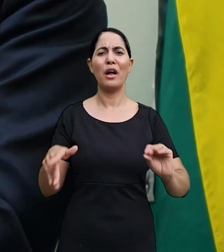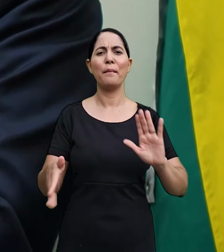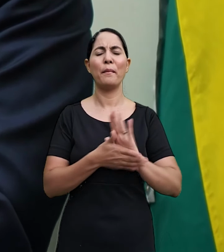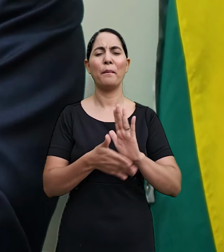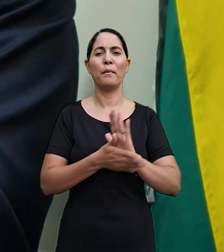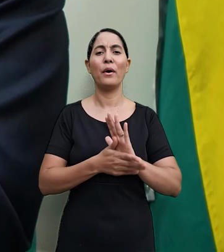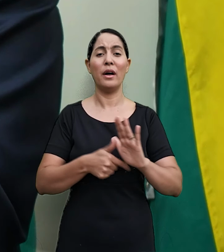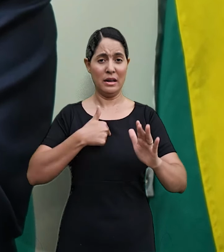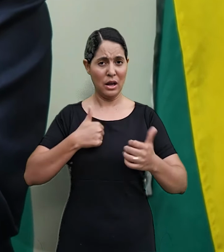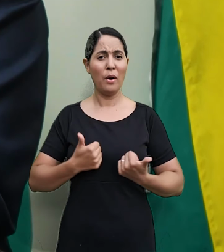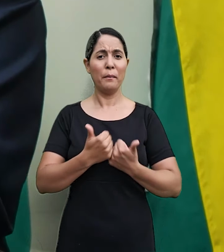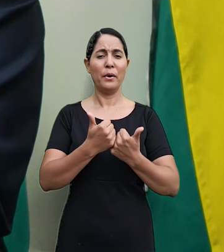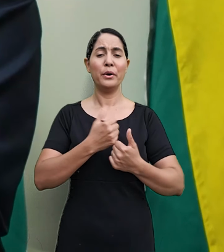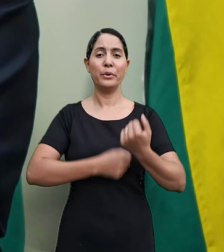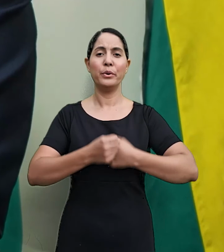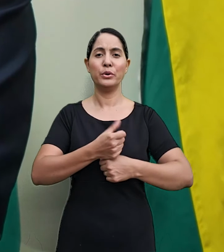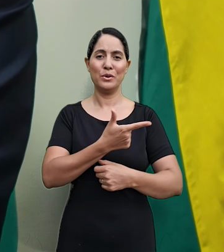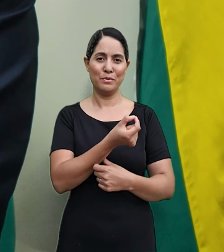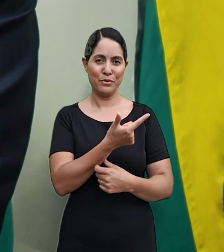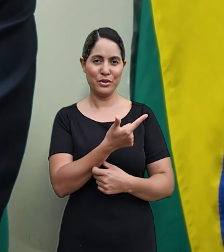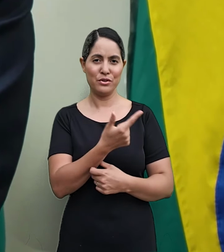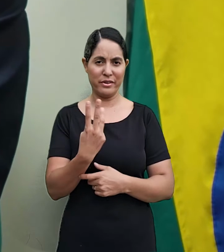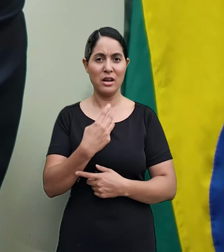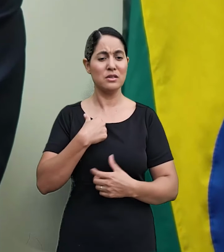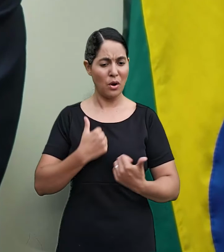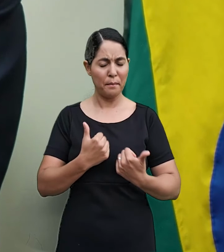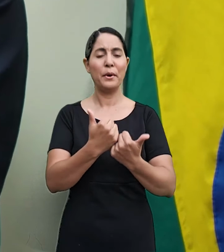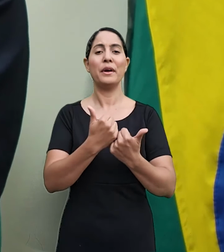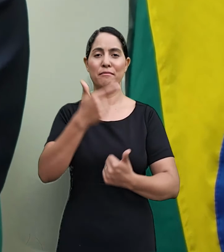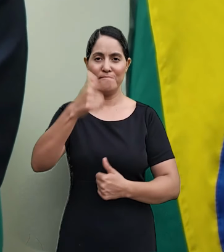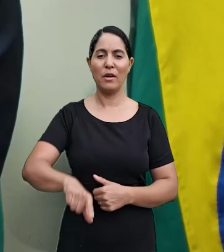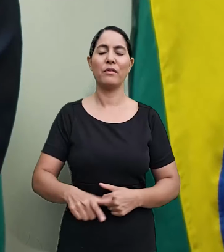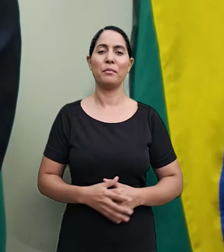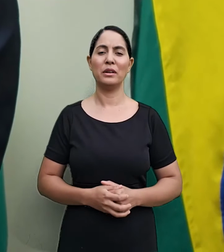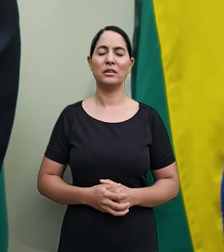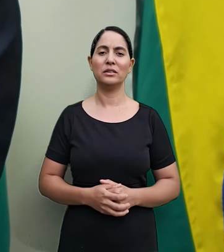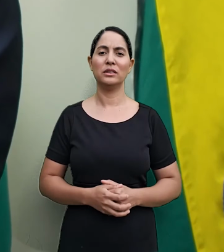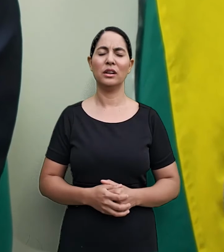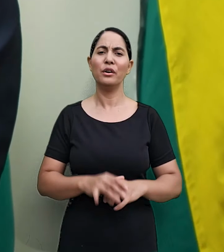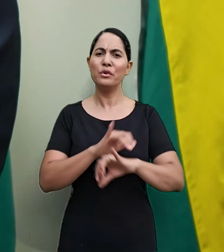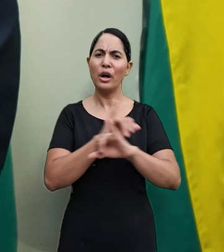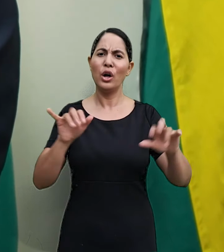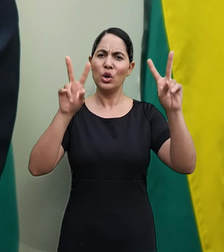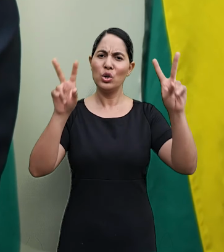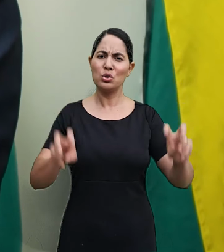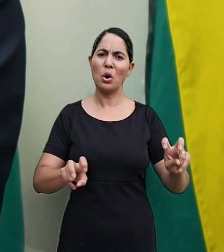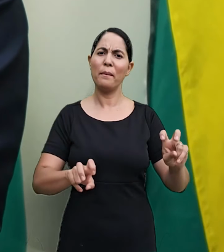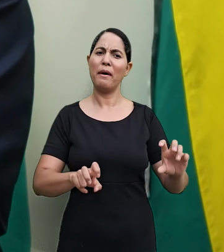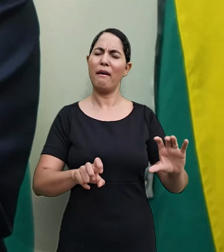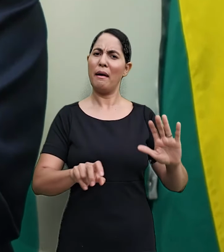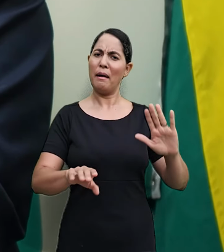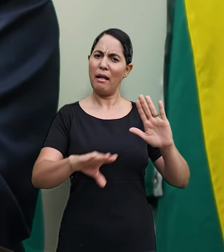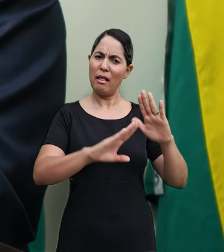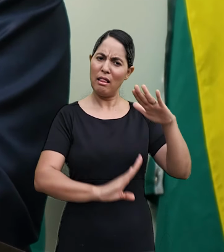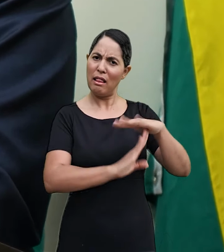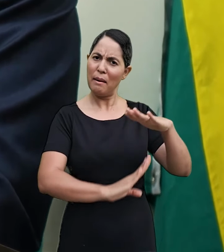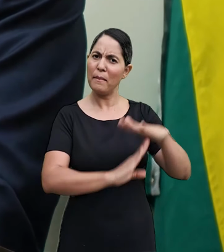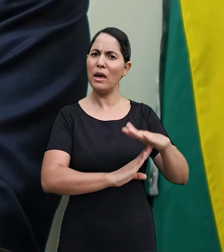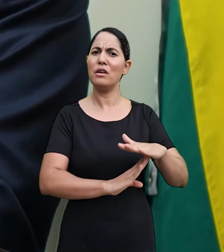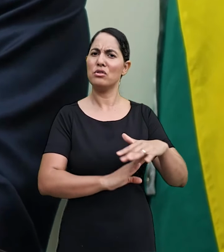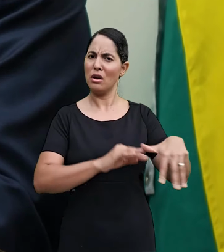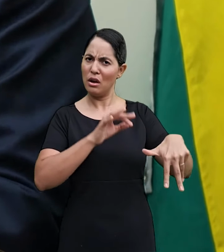vez apoiada por mim em 2023. Novos critérios de indicação para ministros do Supremo Tribunal Federal.